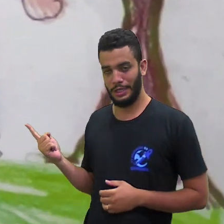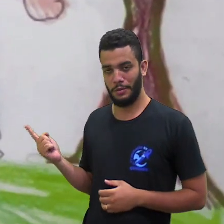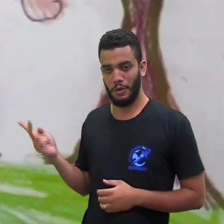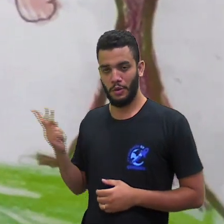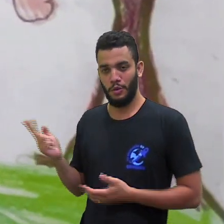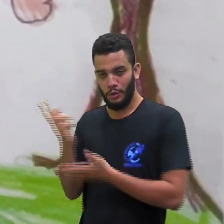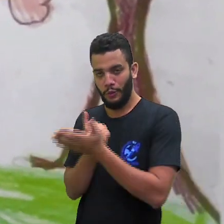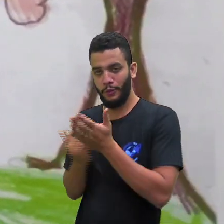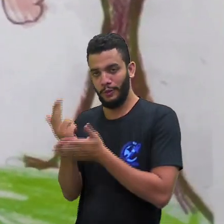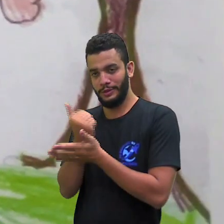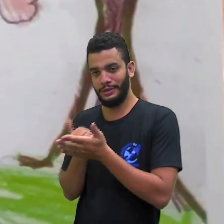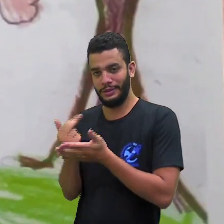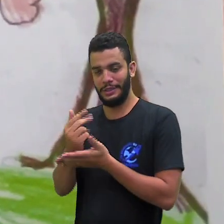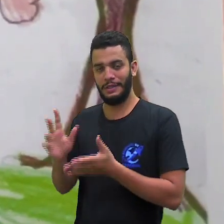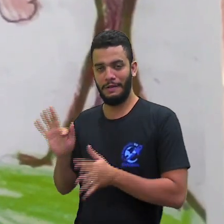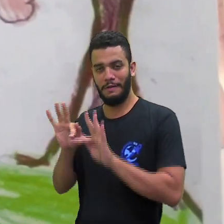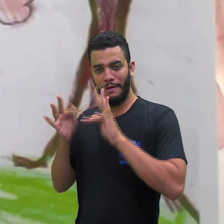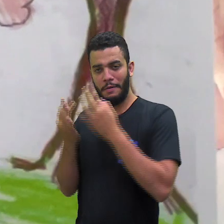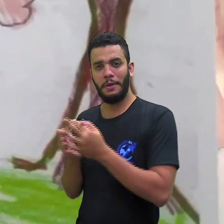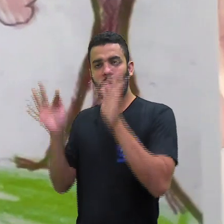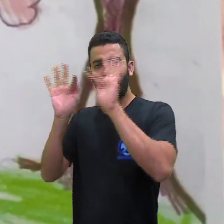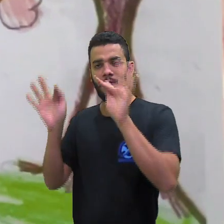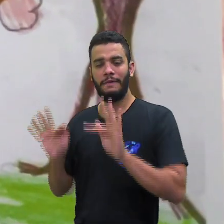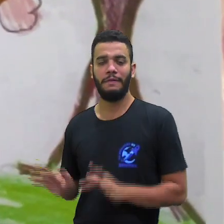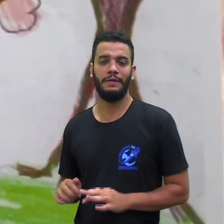a Belinha.